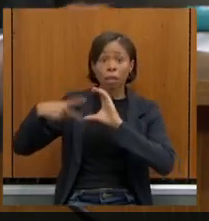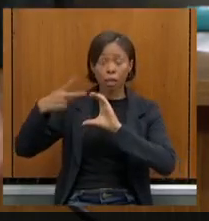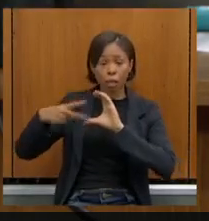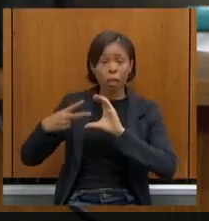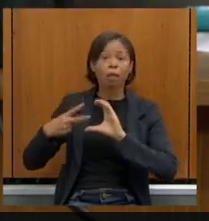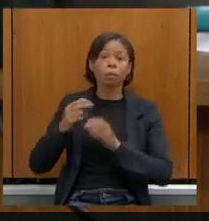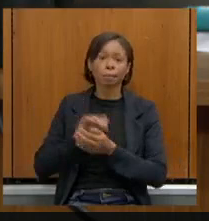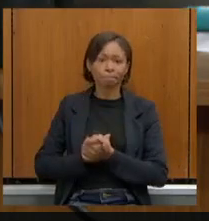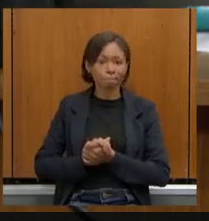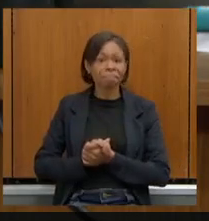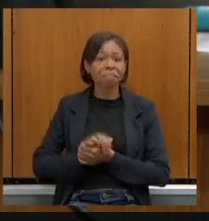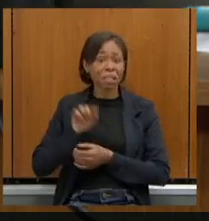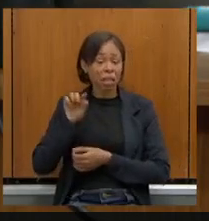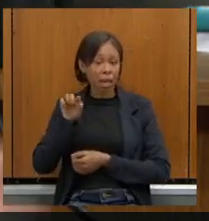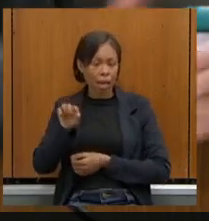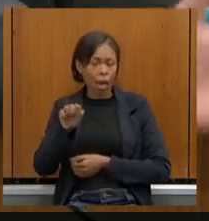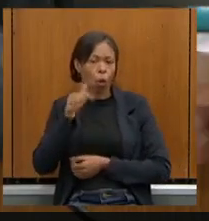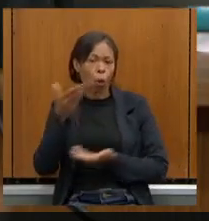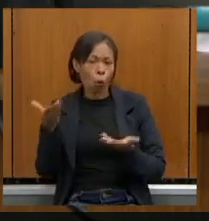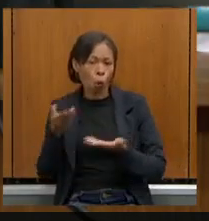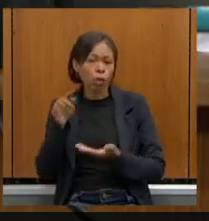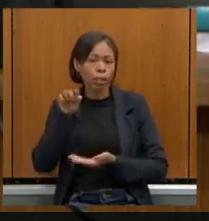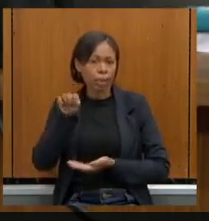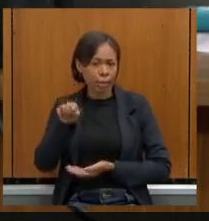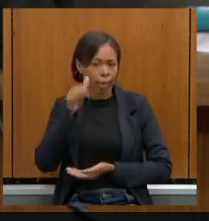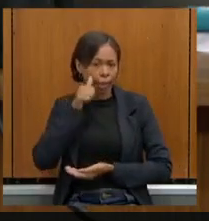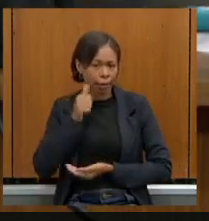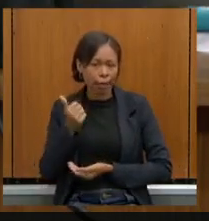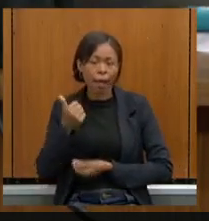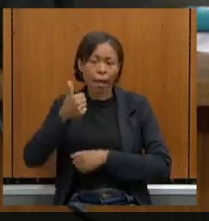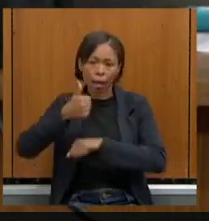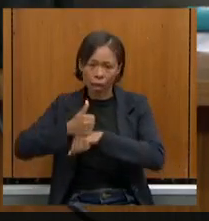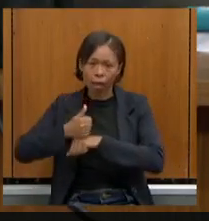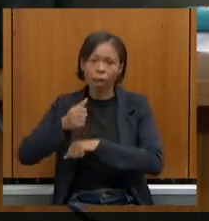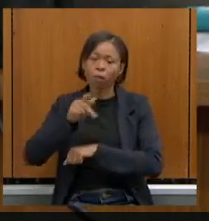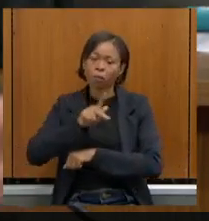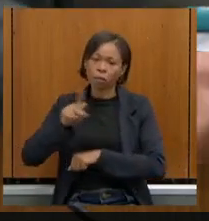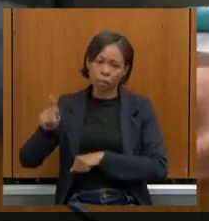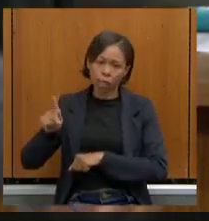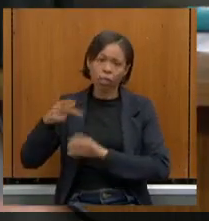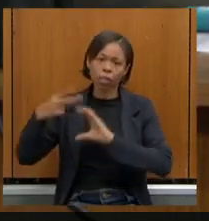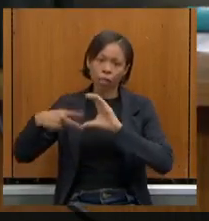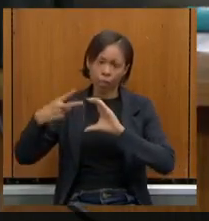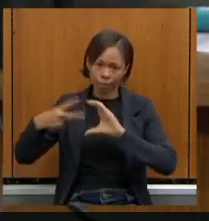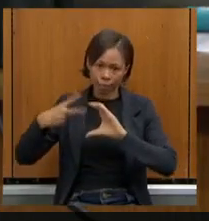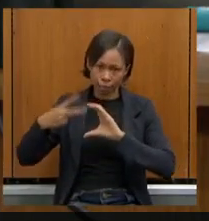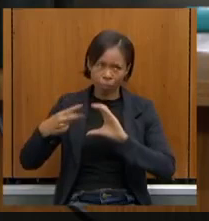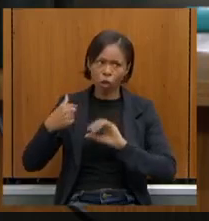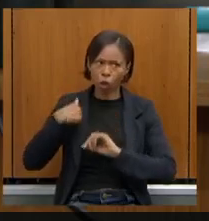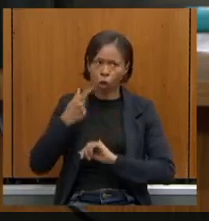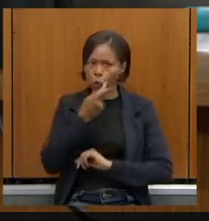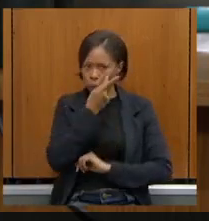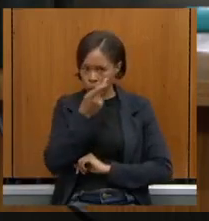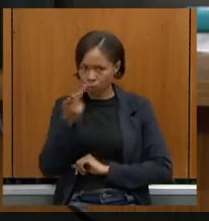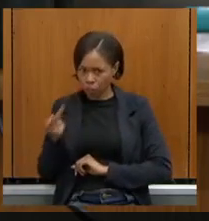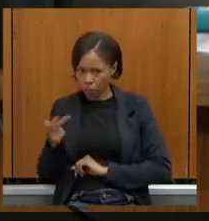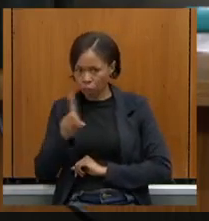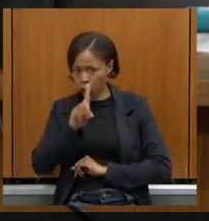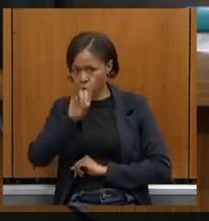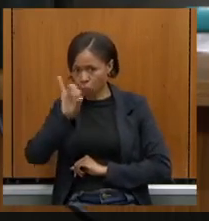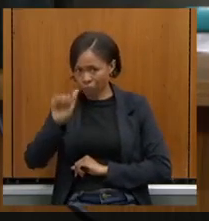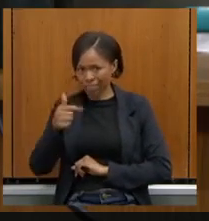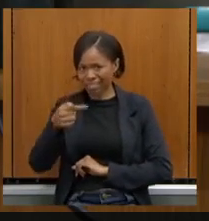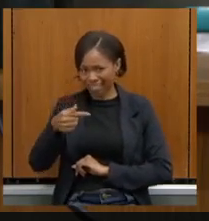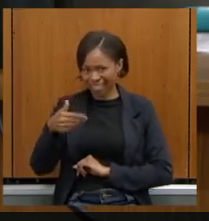e ela hoje é a presidenta da Câmara, o prefeito lá também é um grande amigo, o Cristiano, então, eu vou estar lá agora também no dia 7 e lá